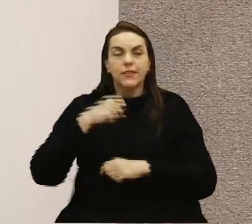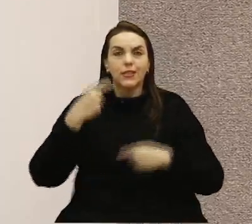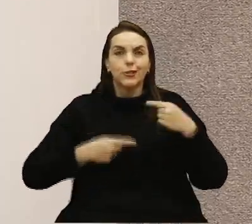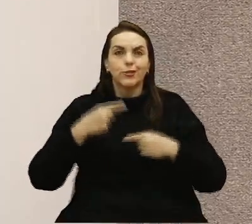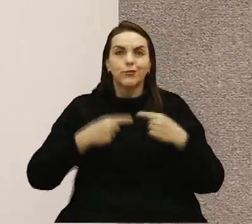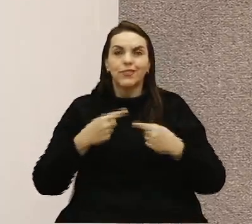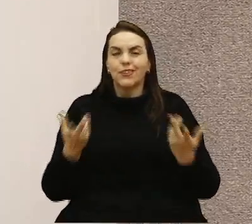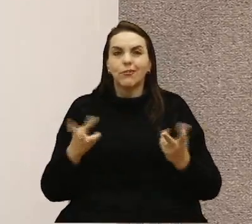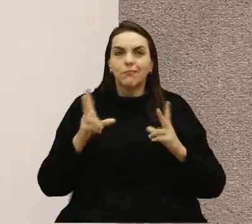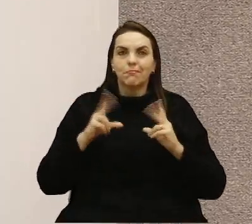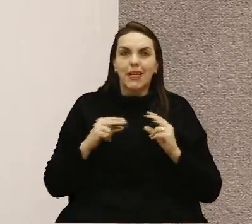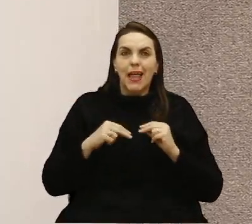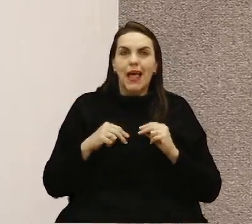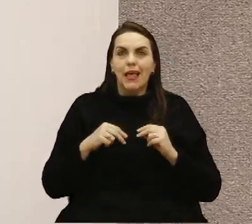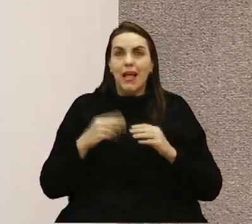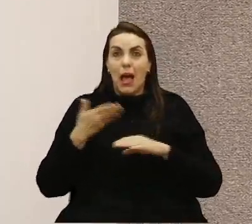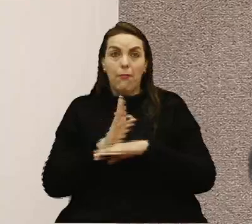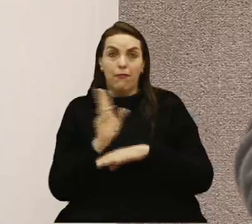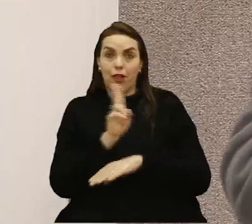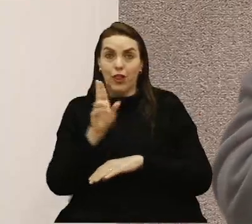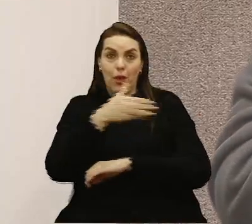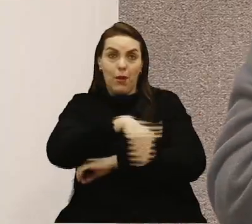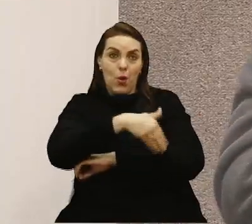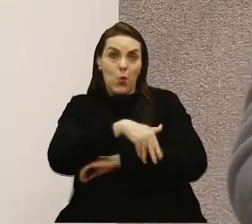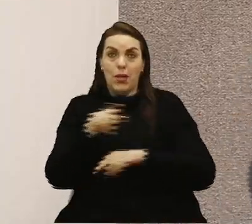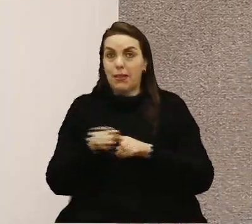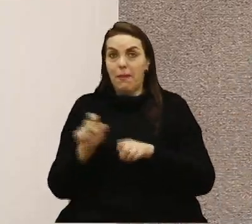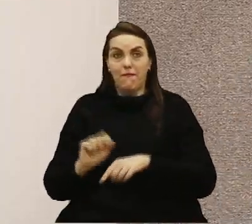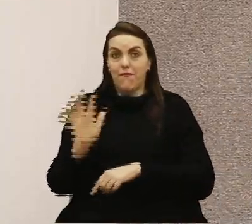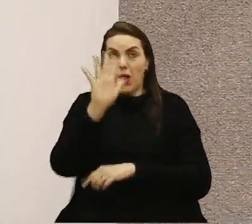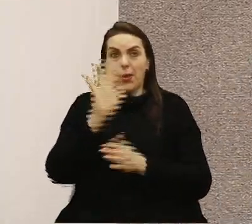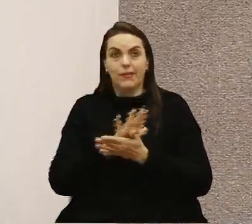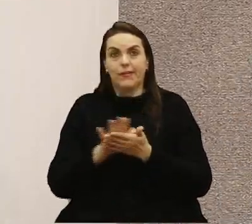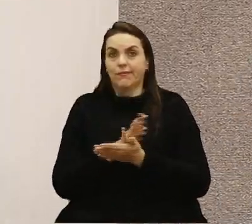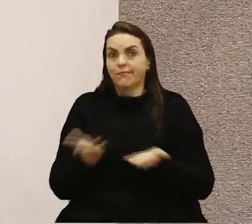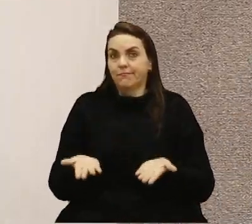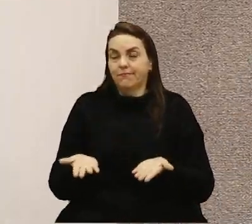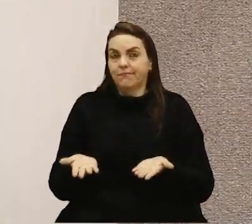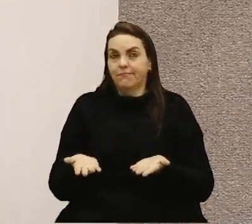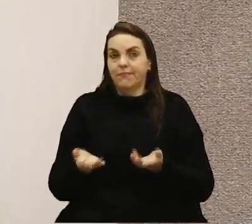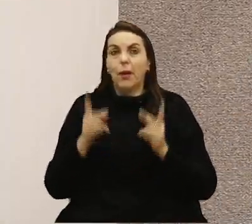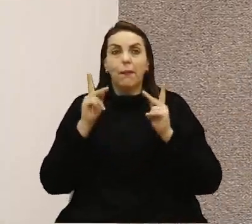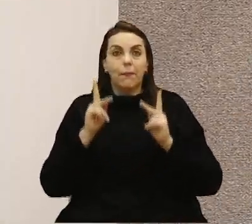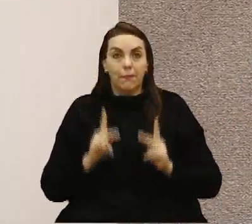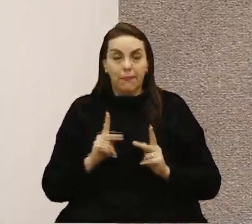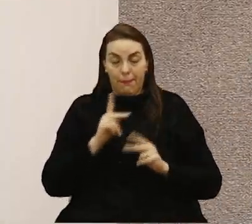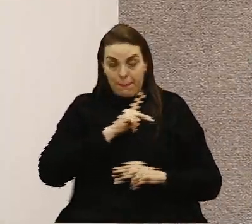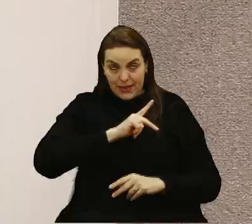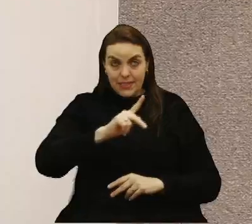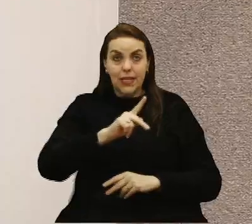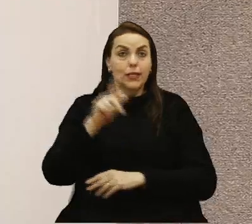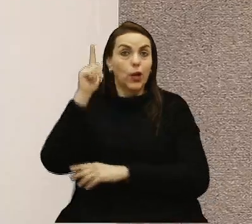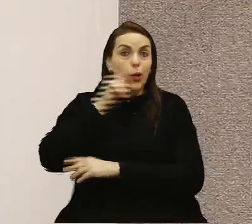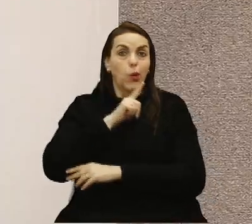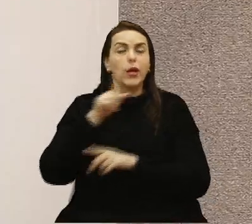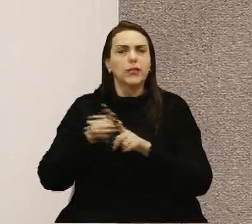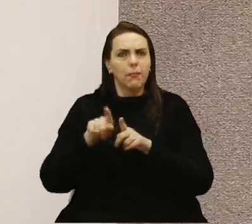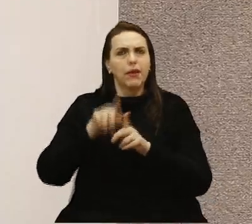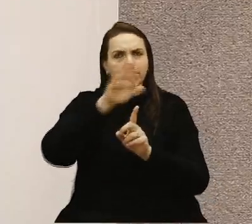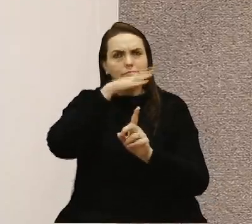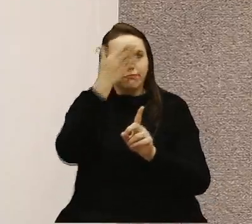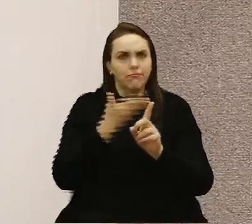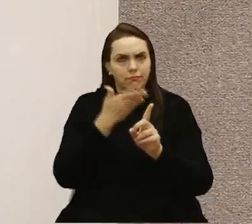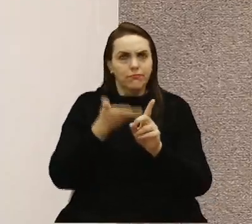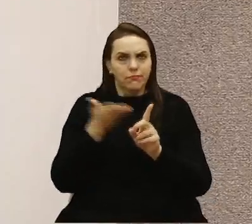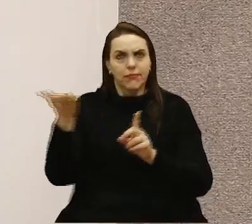também nome de rua vai ficar sem valor. E o presidente Lucas, que inclusive é um defensor, insiste, eu também acredito que é uma maneira de honrarmos as pessoas aqui.